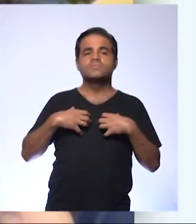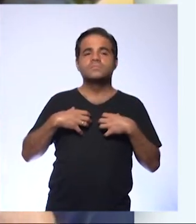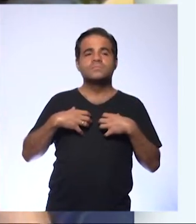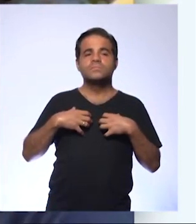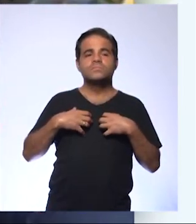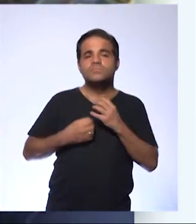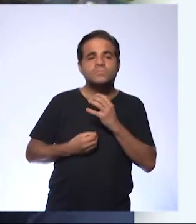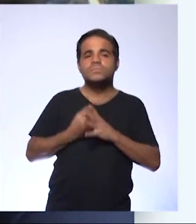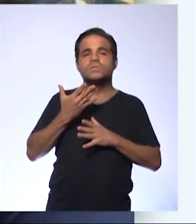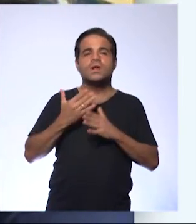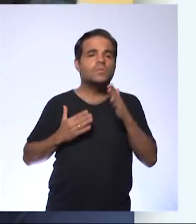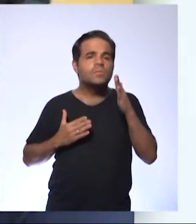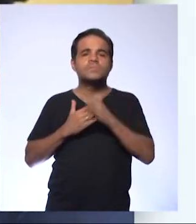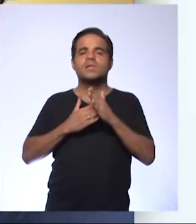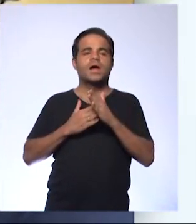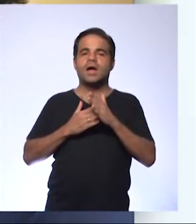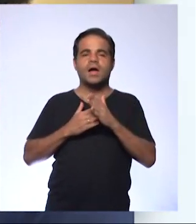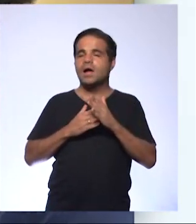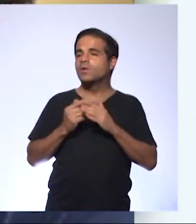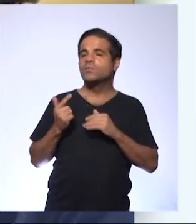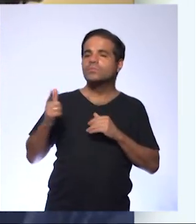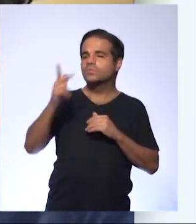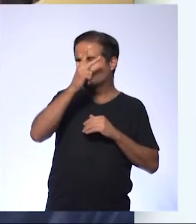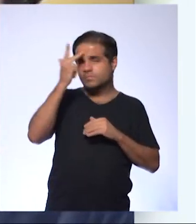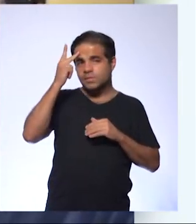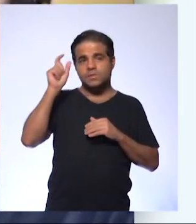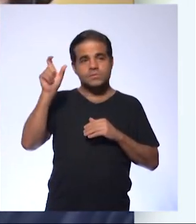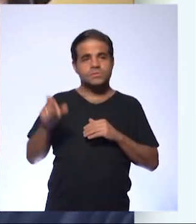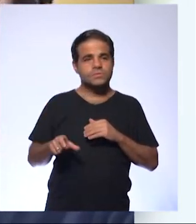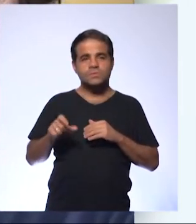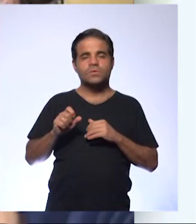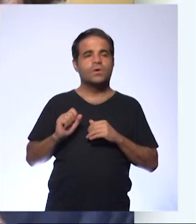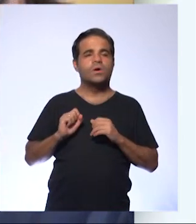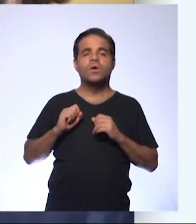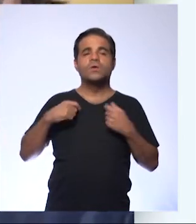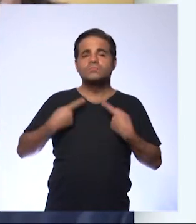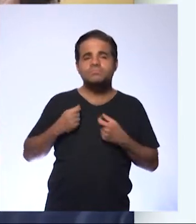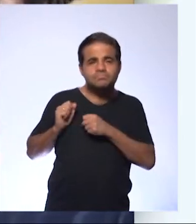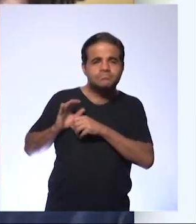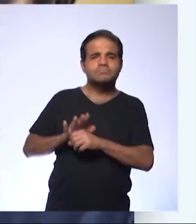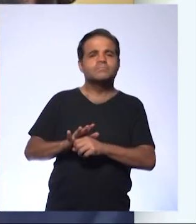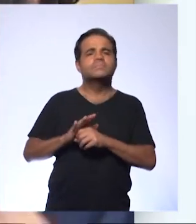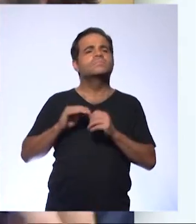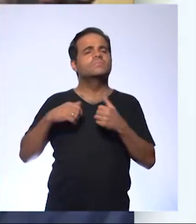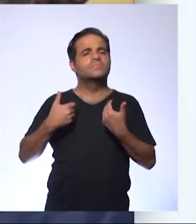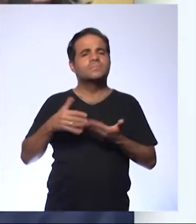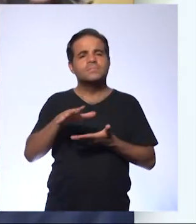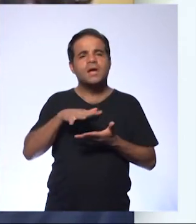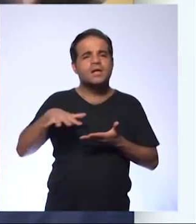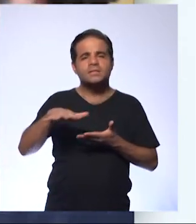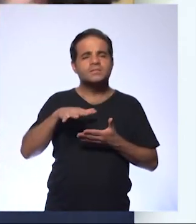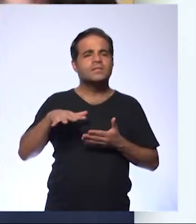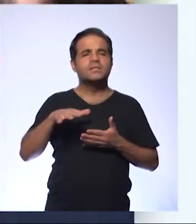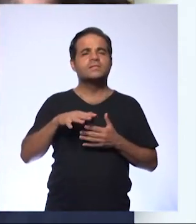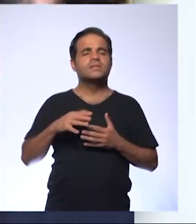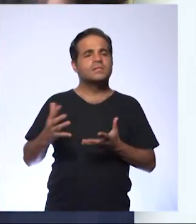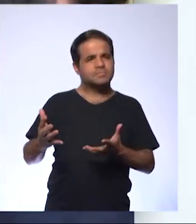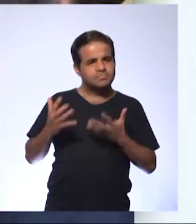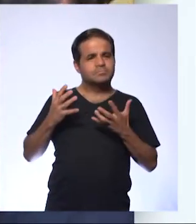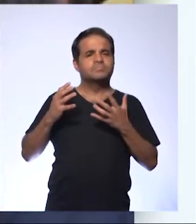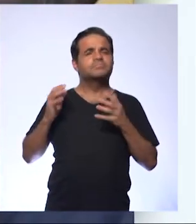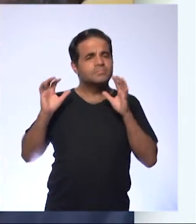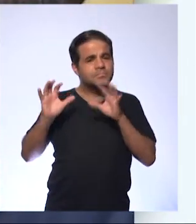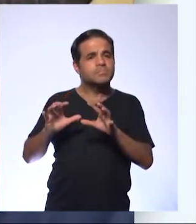também gerar um obstáculo intransponível para o outro, no sentido de desumanizá-lo ou se desumanizar nessa pressão,